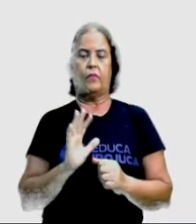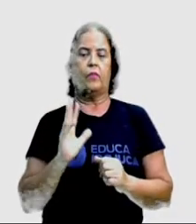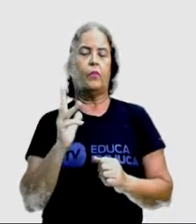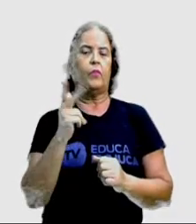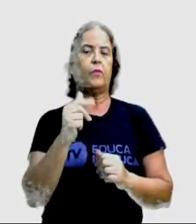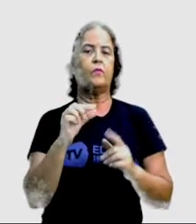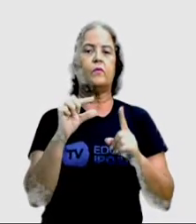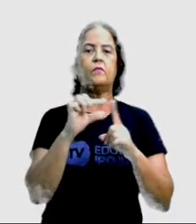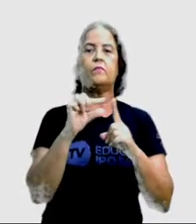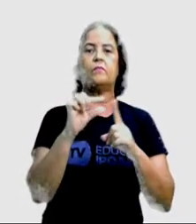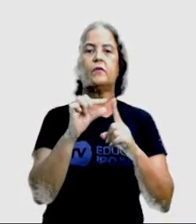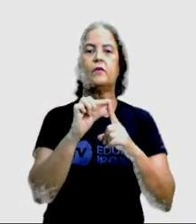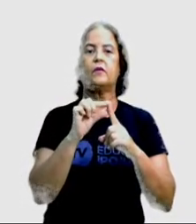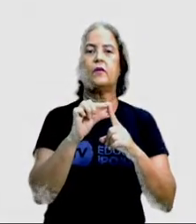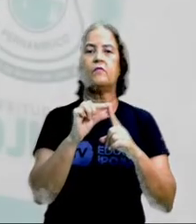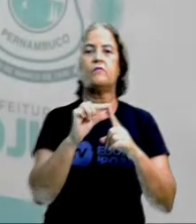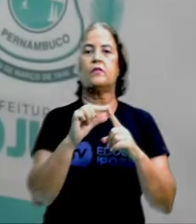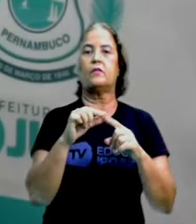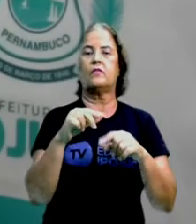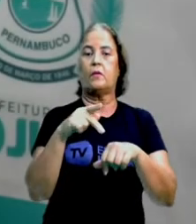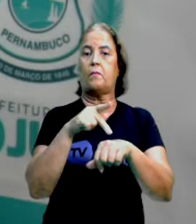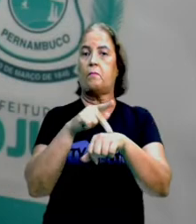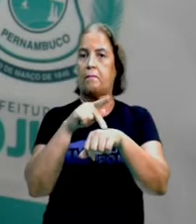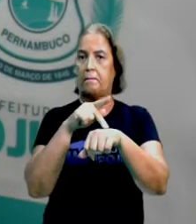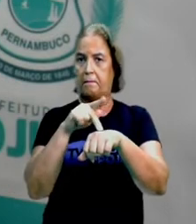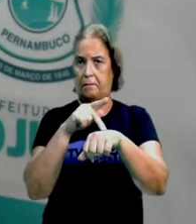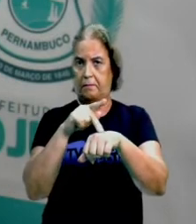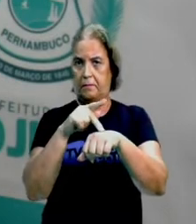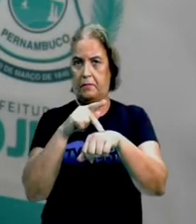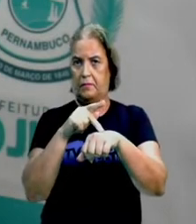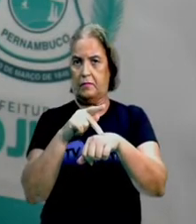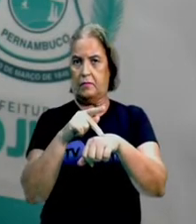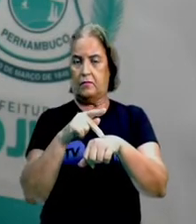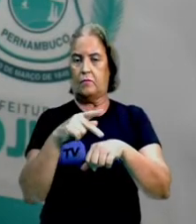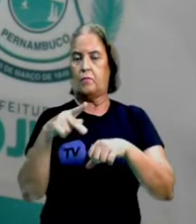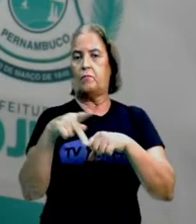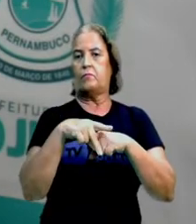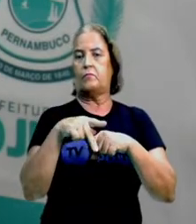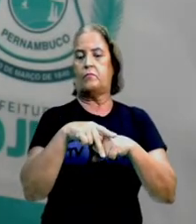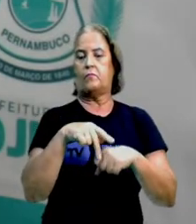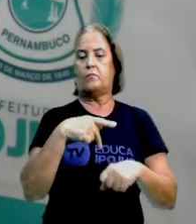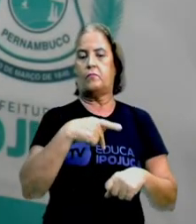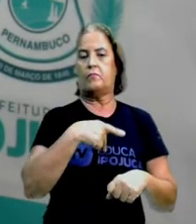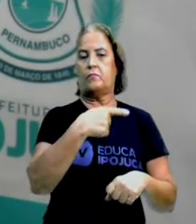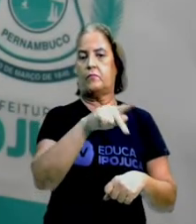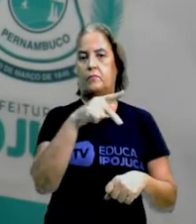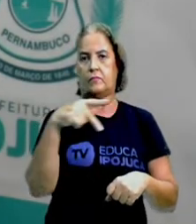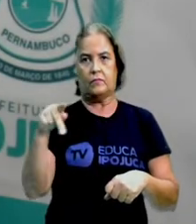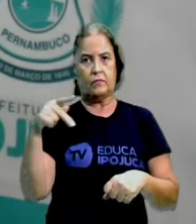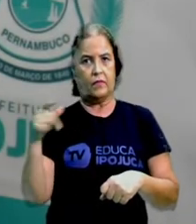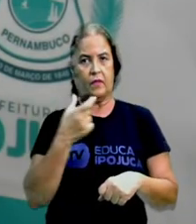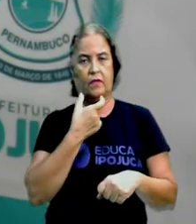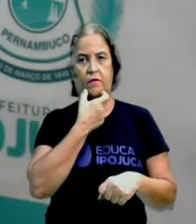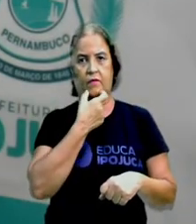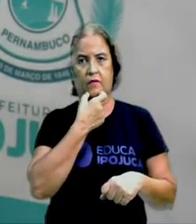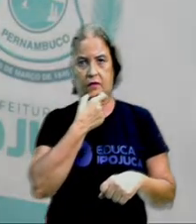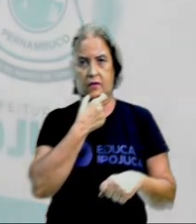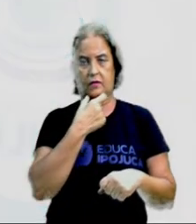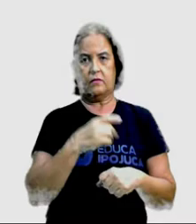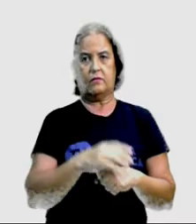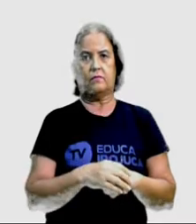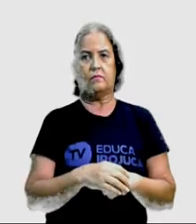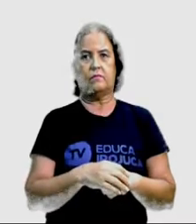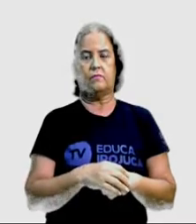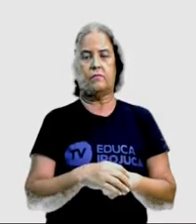destacadas em negrito, certo? Elas são pronomes possessivos adjetivos em inglês, ok? Segundo